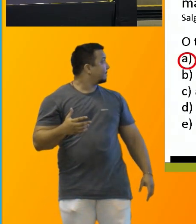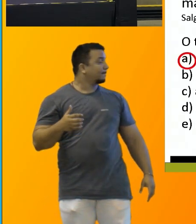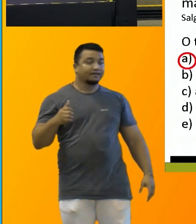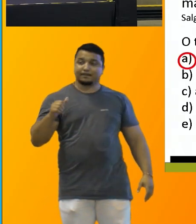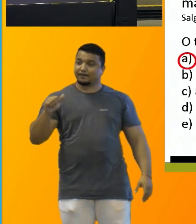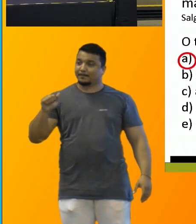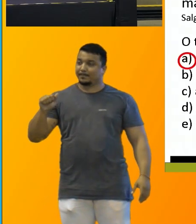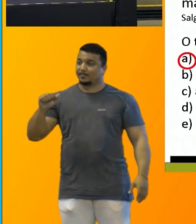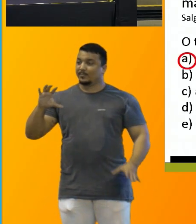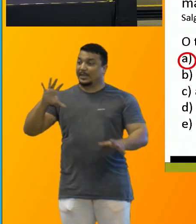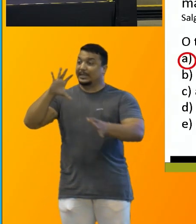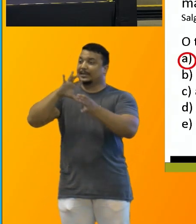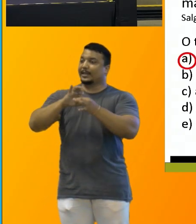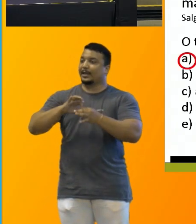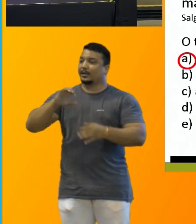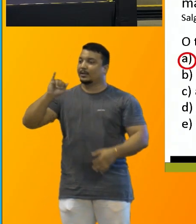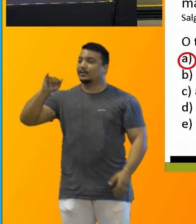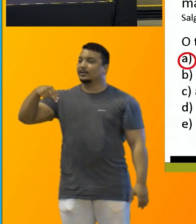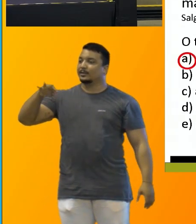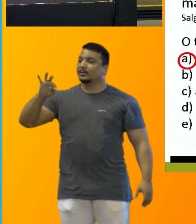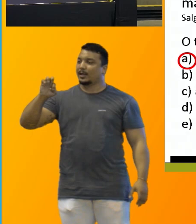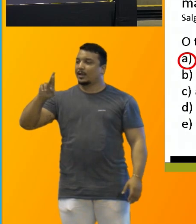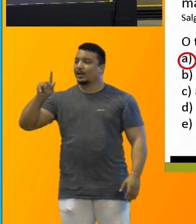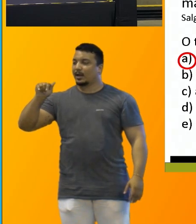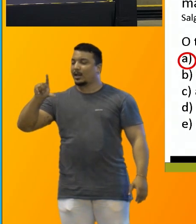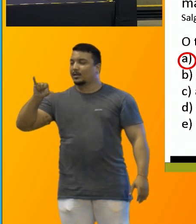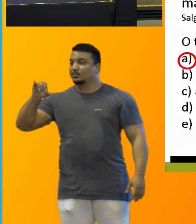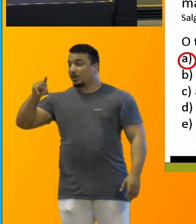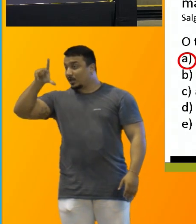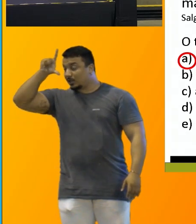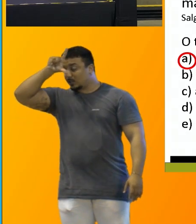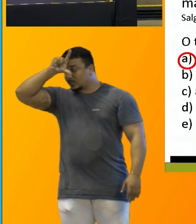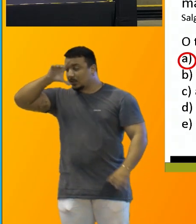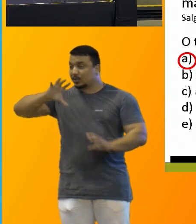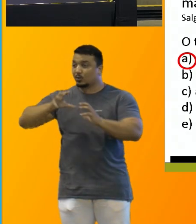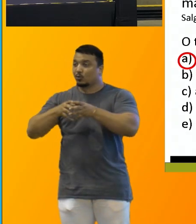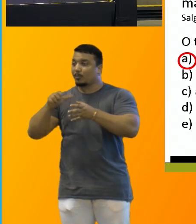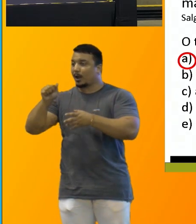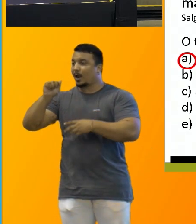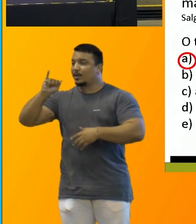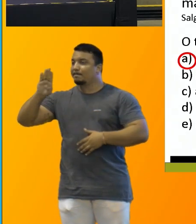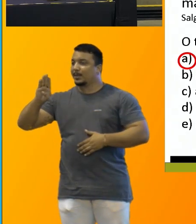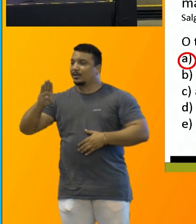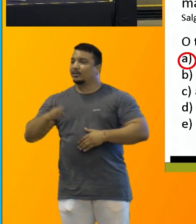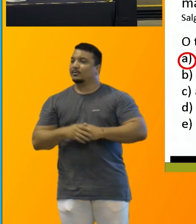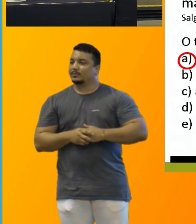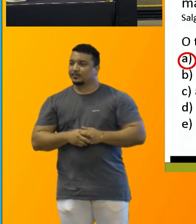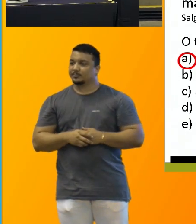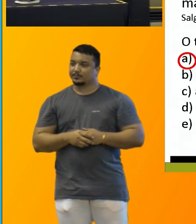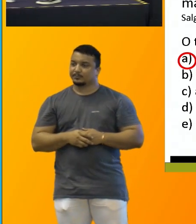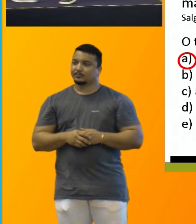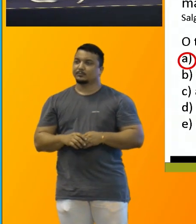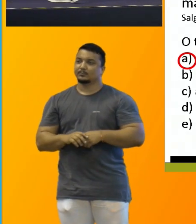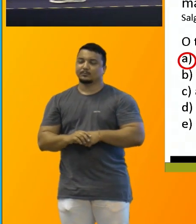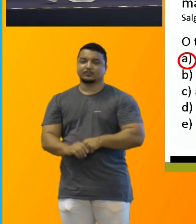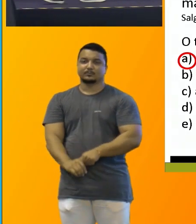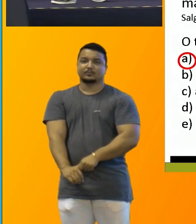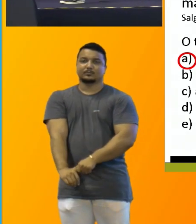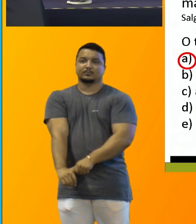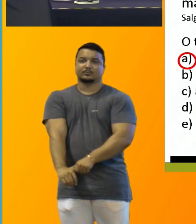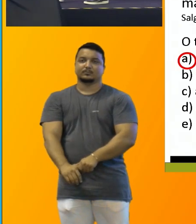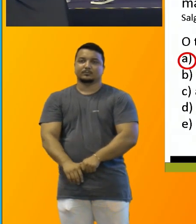A, ao integralismo. Ele era chefe da Aliança da Ação